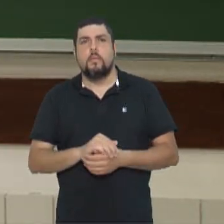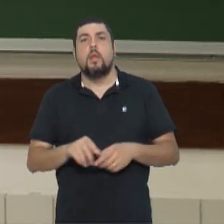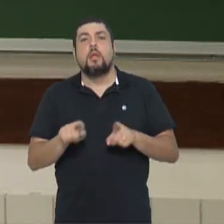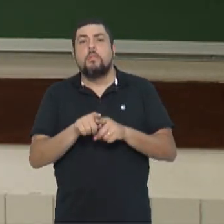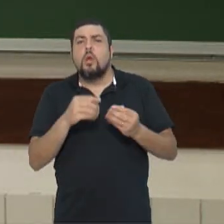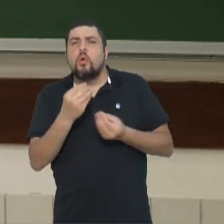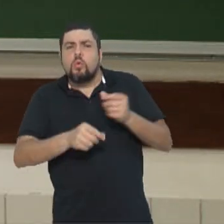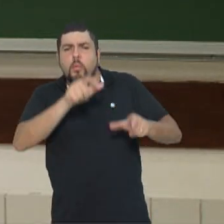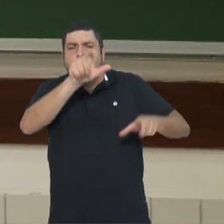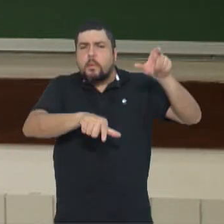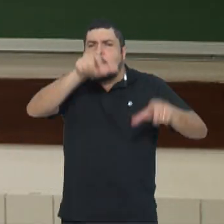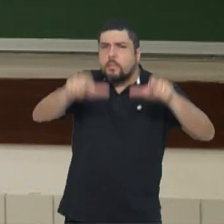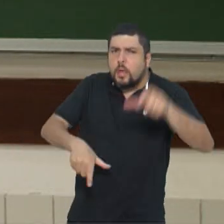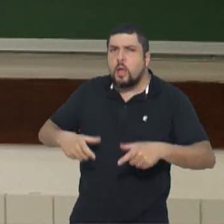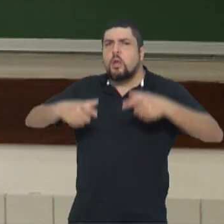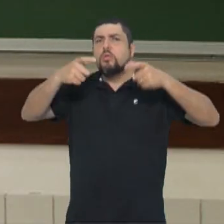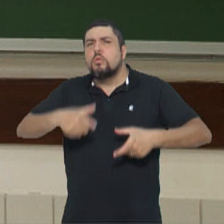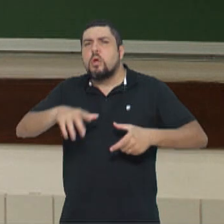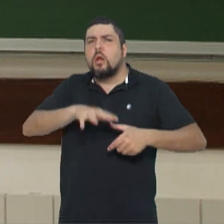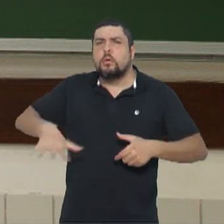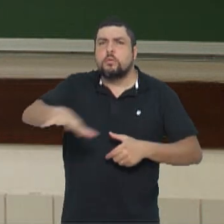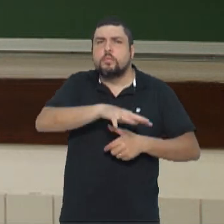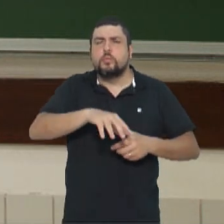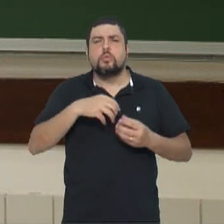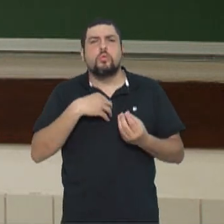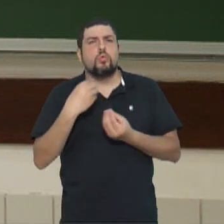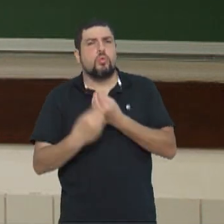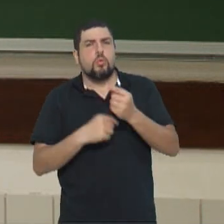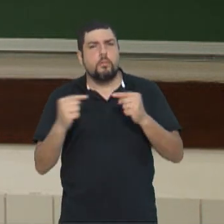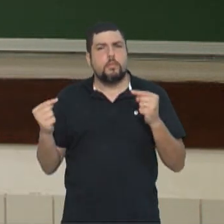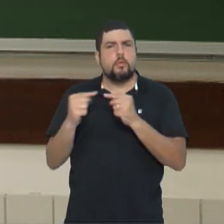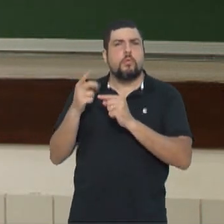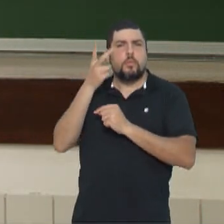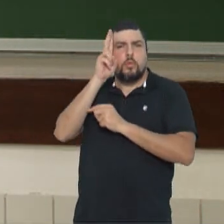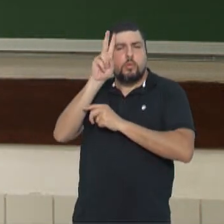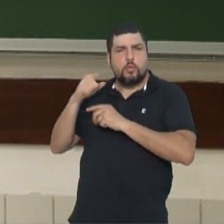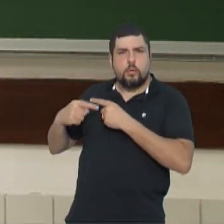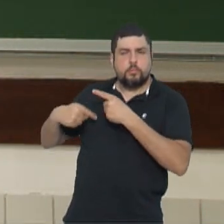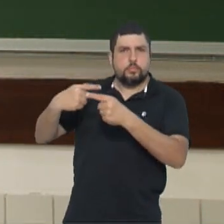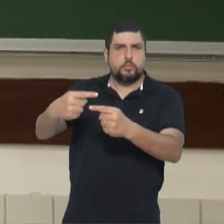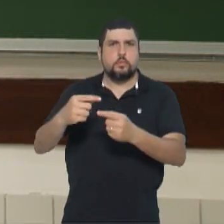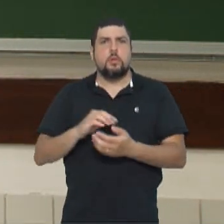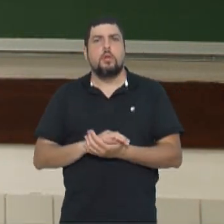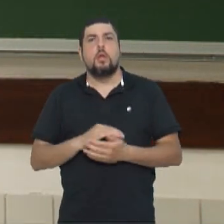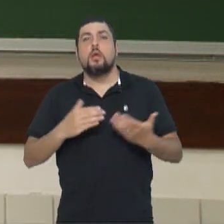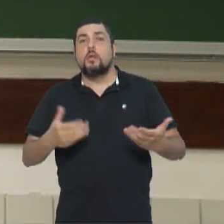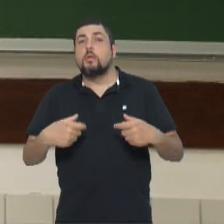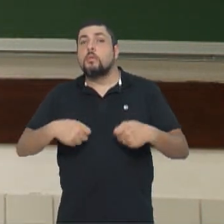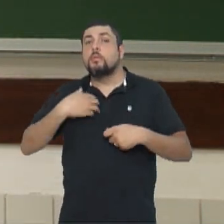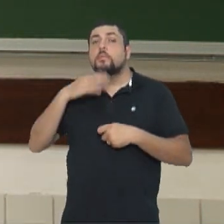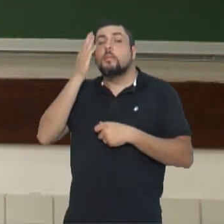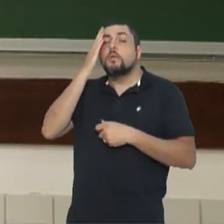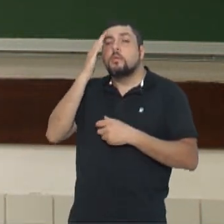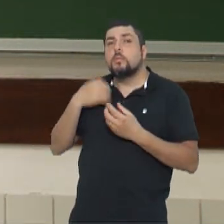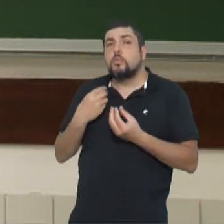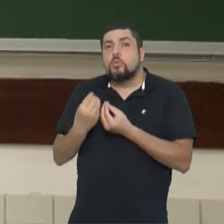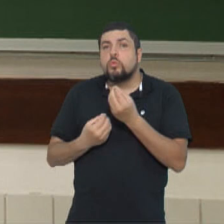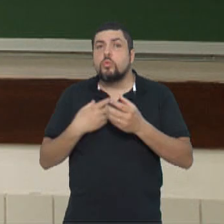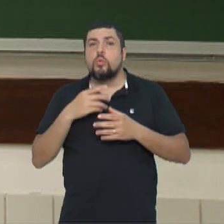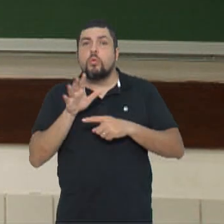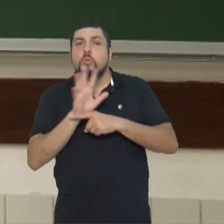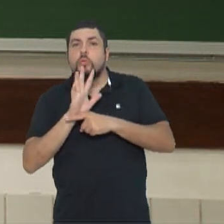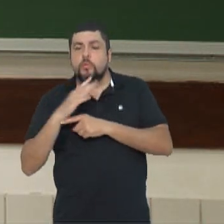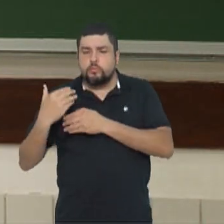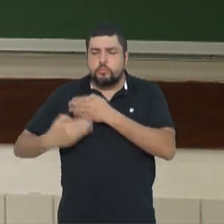cenário, elementos da narrativa, tá, tem relação ali com o enredo. Então, eu tenho que saber minimamente sobre a obra, sobre o filme,